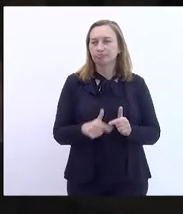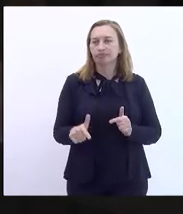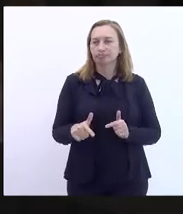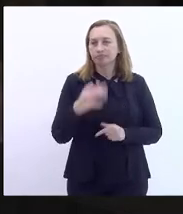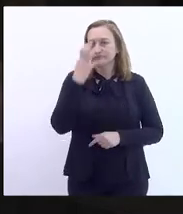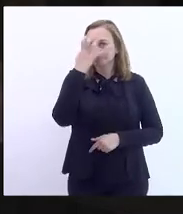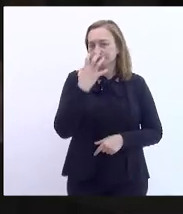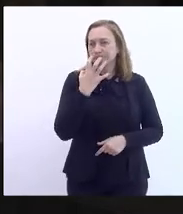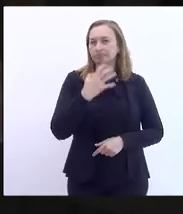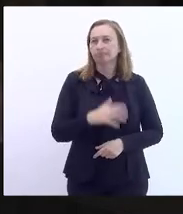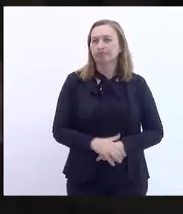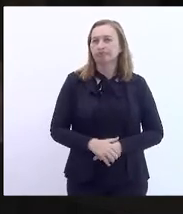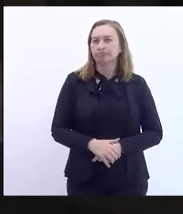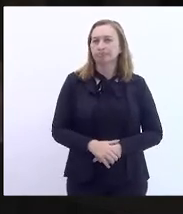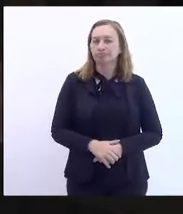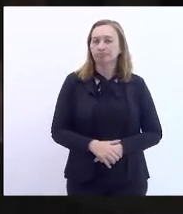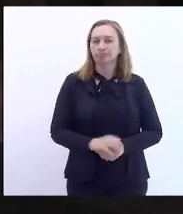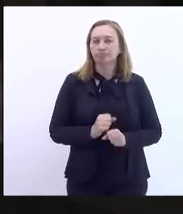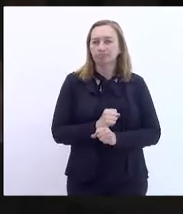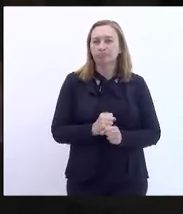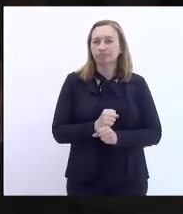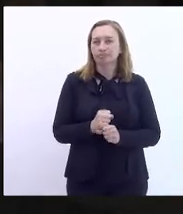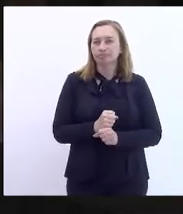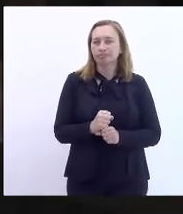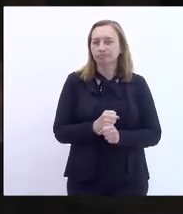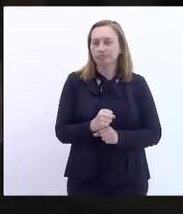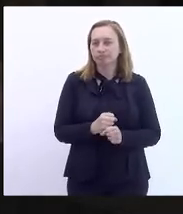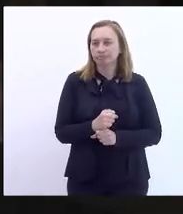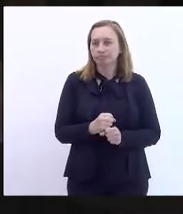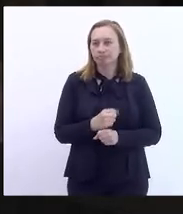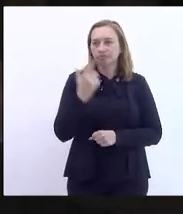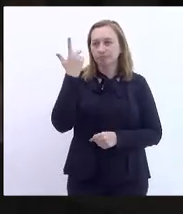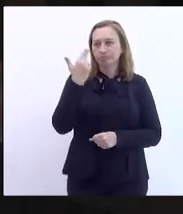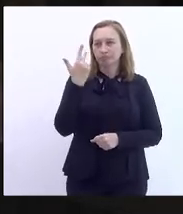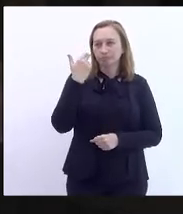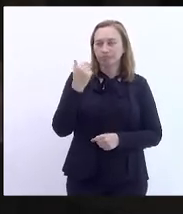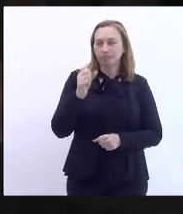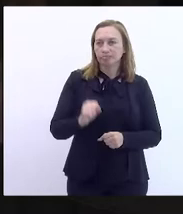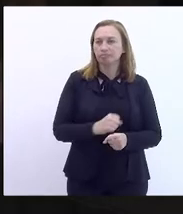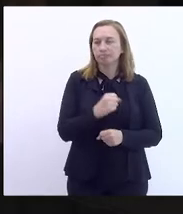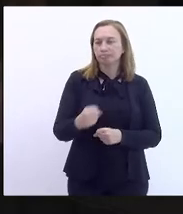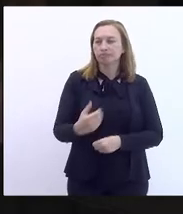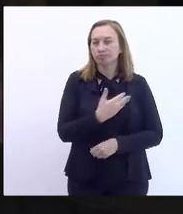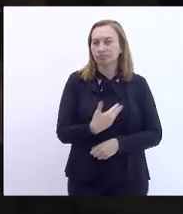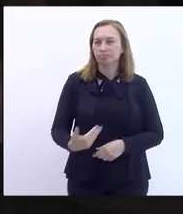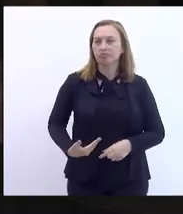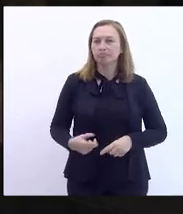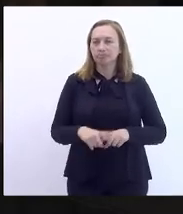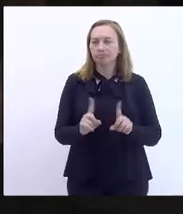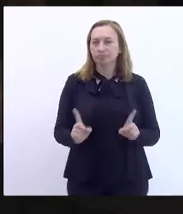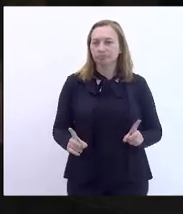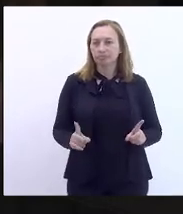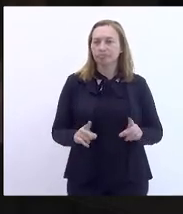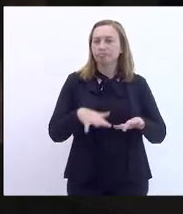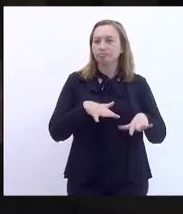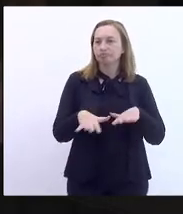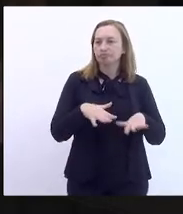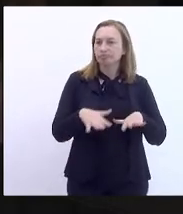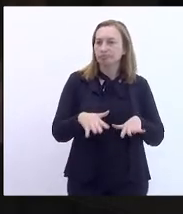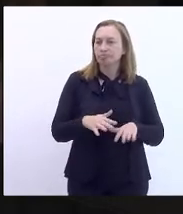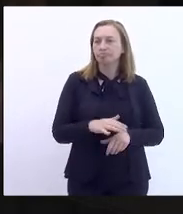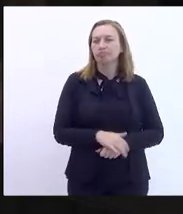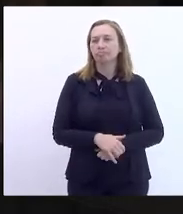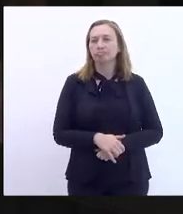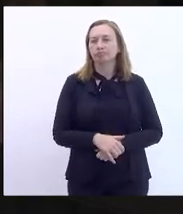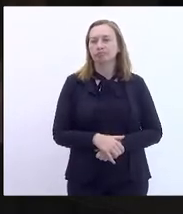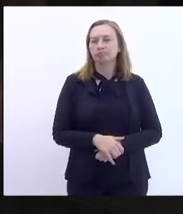crônico de muito tempo e naturalizado por grande parte do poder público mas que movimentos como